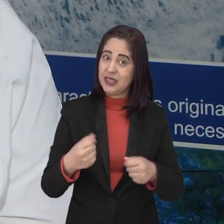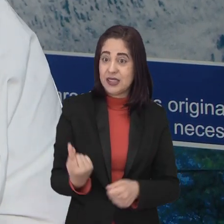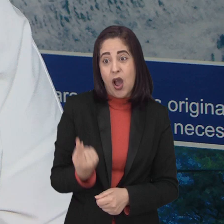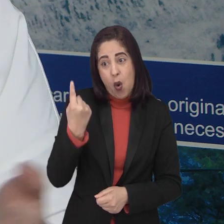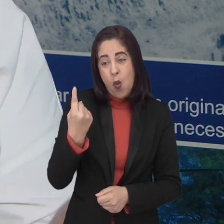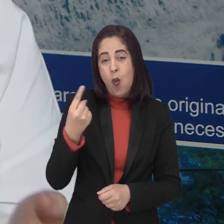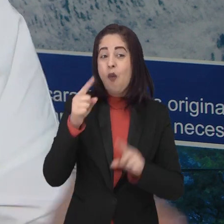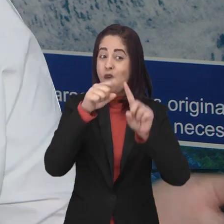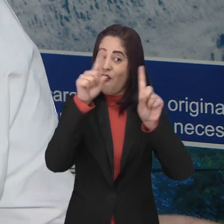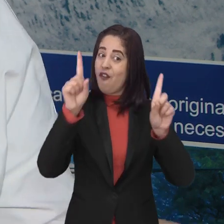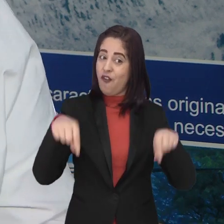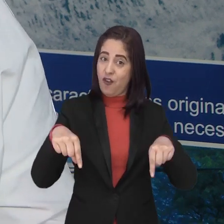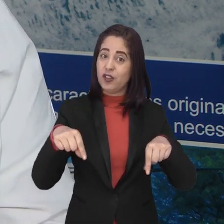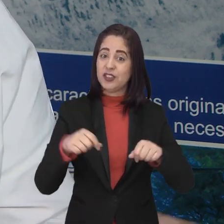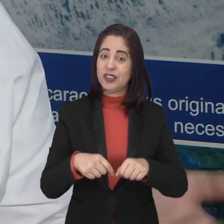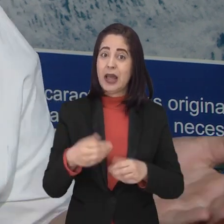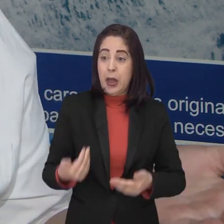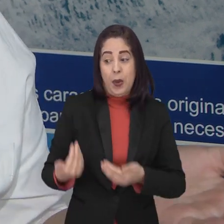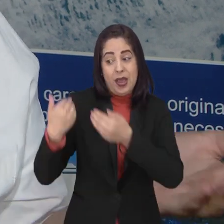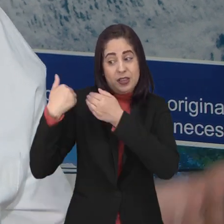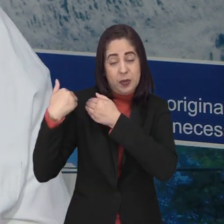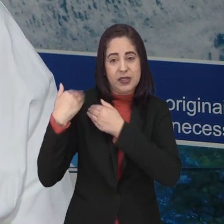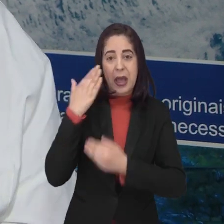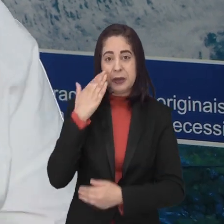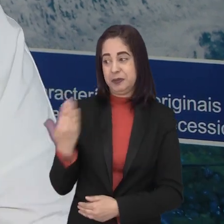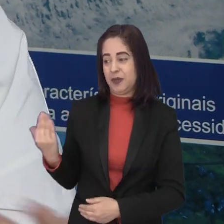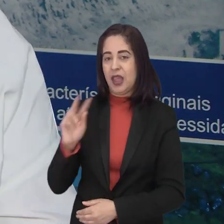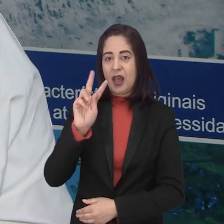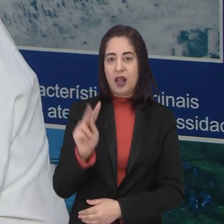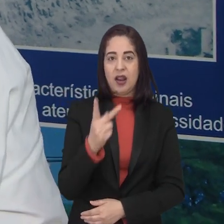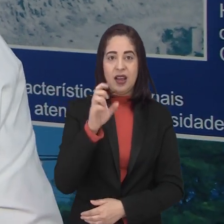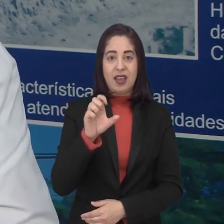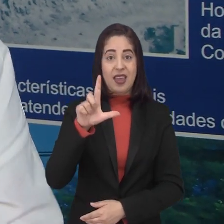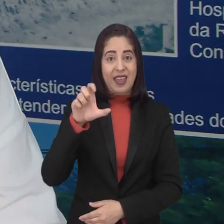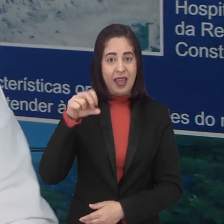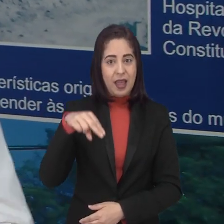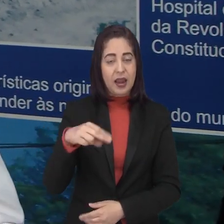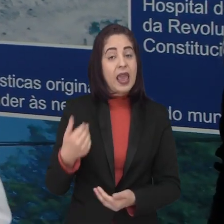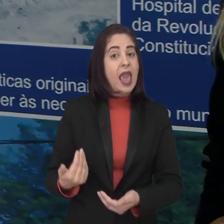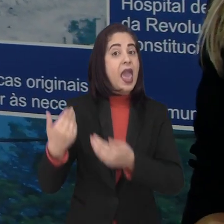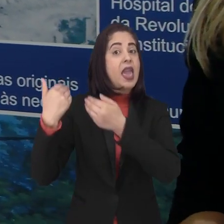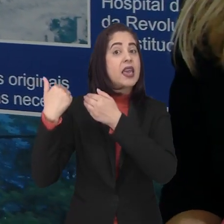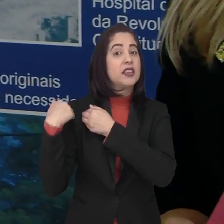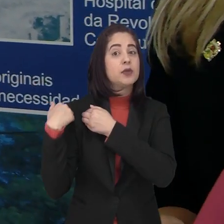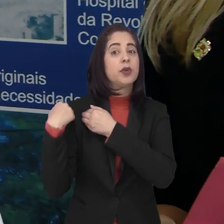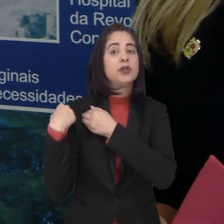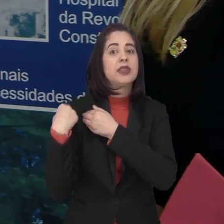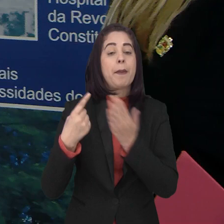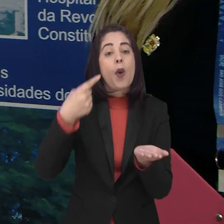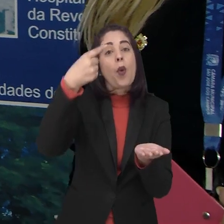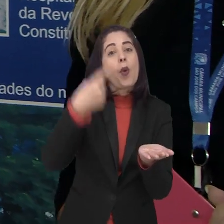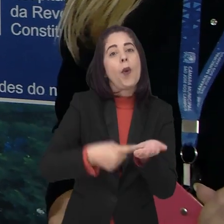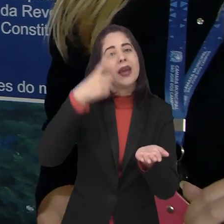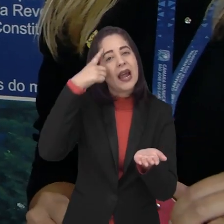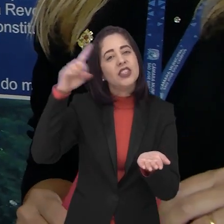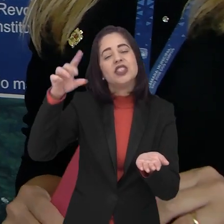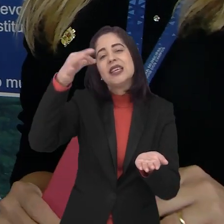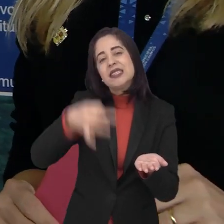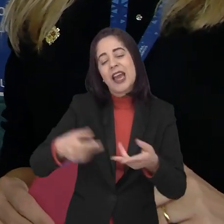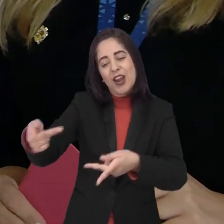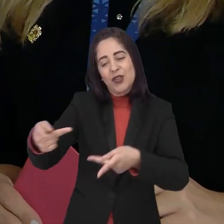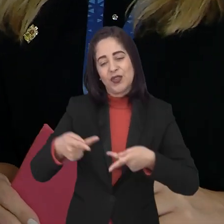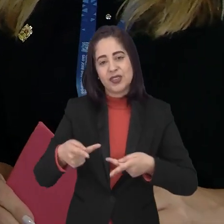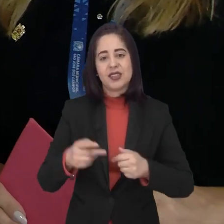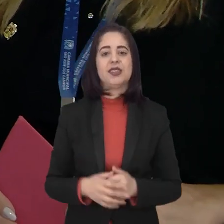de alguém, né, para tomar conta de tudo isso. Então, por isso eu estou aqui com a Ellen, que é do cerimonial da Câmara, que é responsável por agendar esses passeios